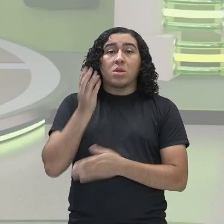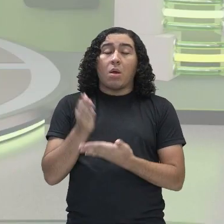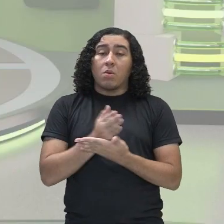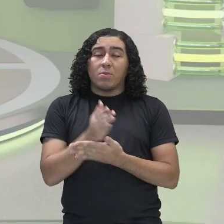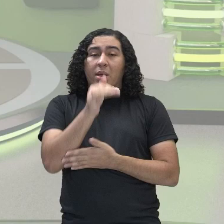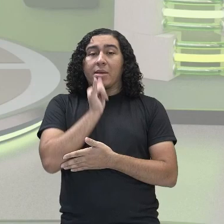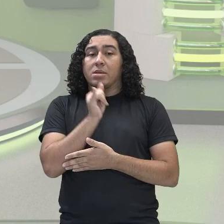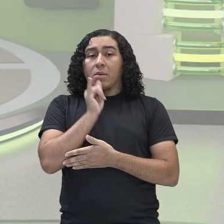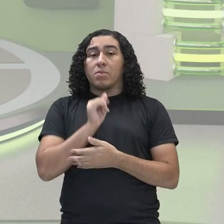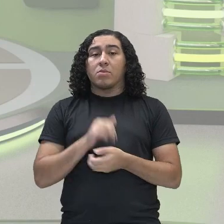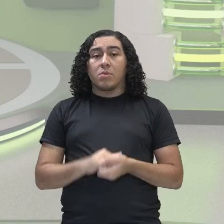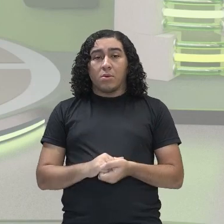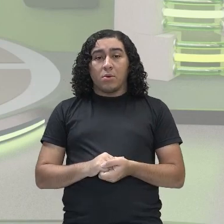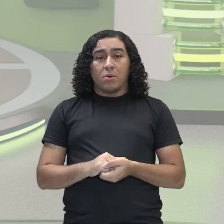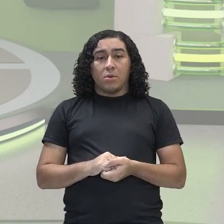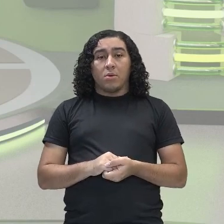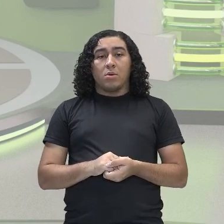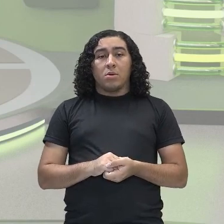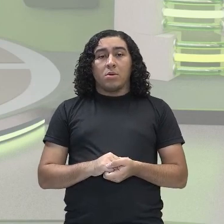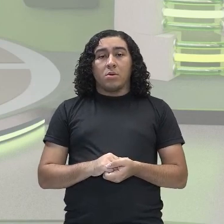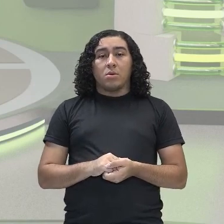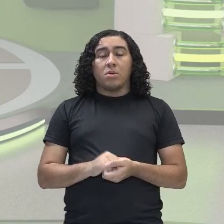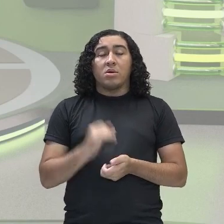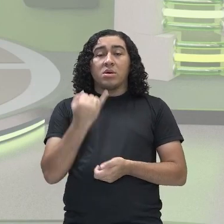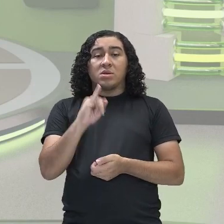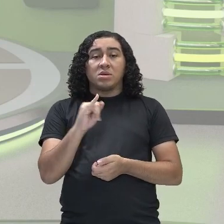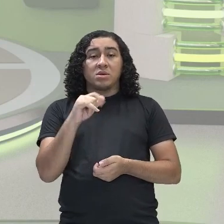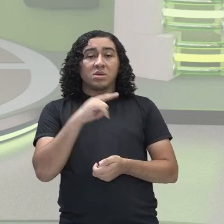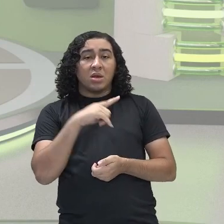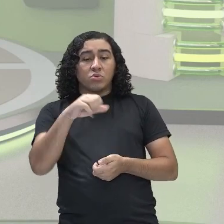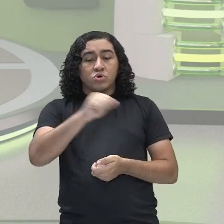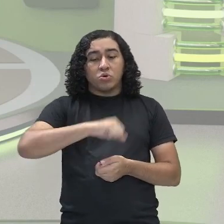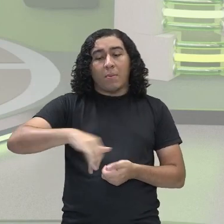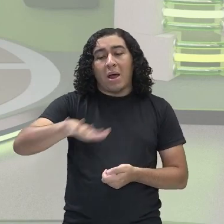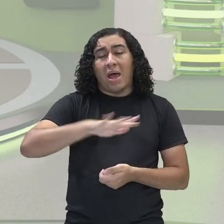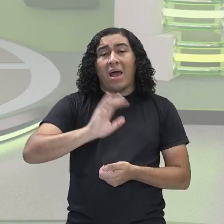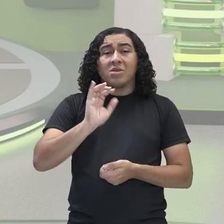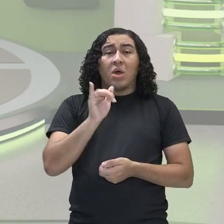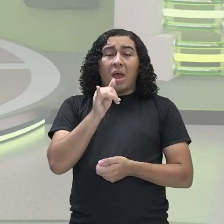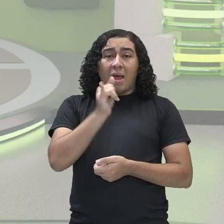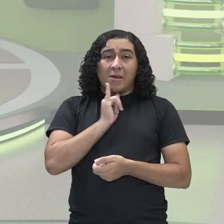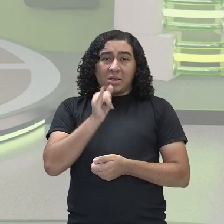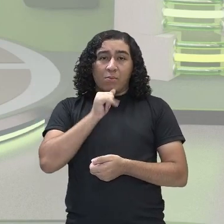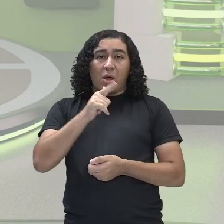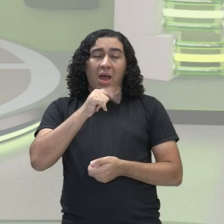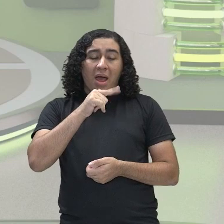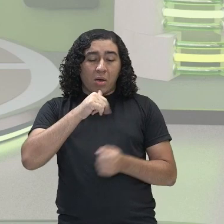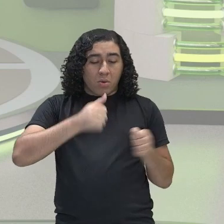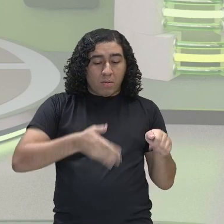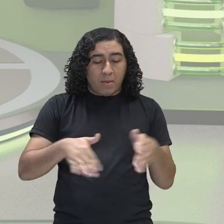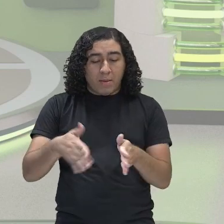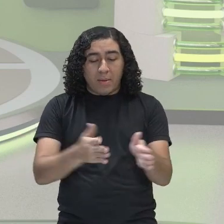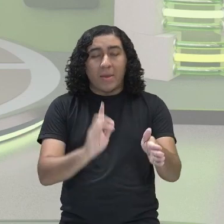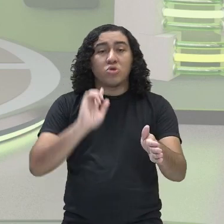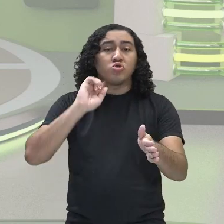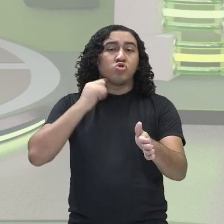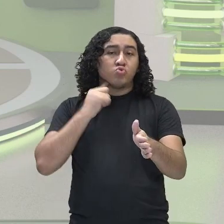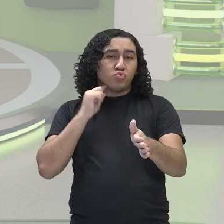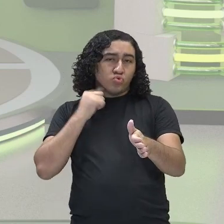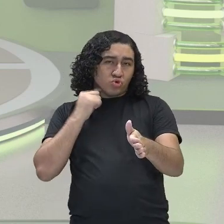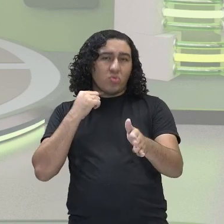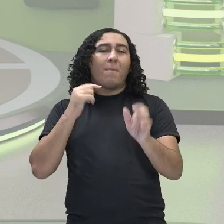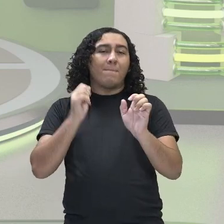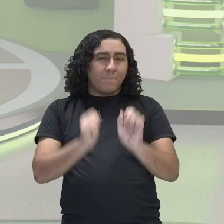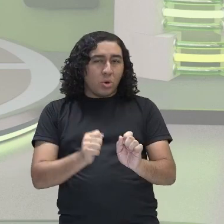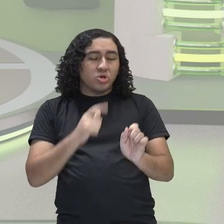Por exemplo, quando existe um ambiente que ele está ali poluído, isso pode contribuir para a proliferação